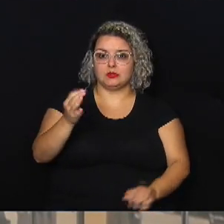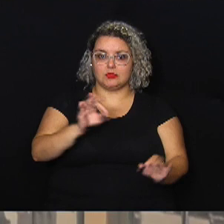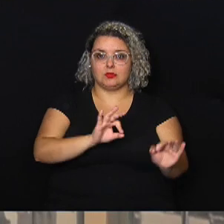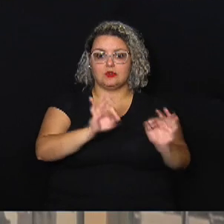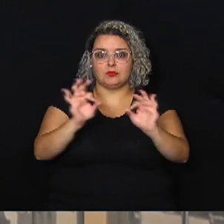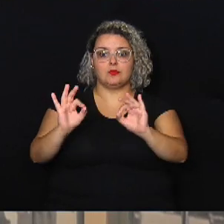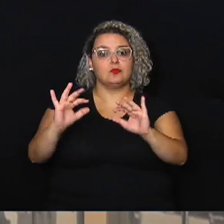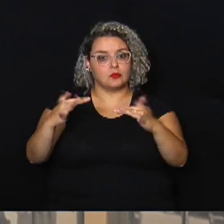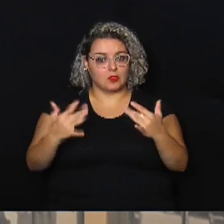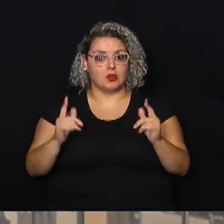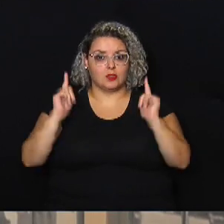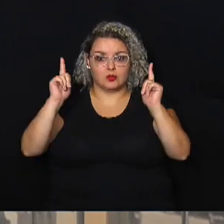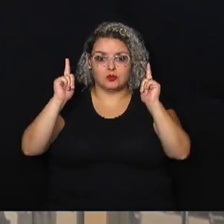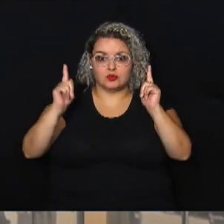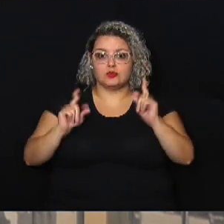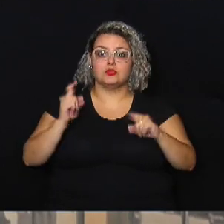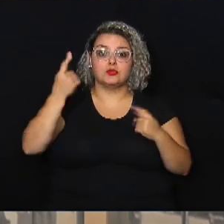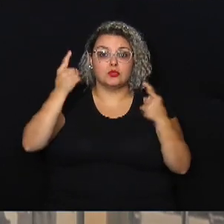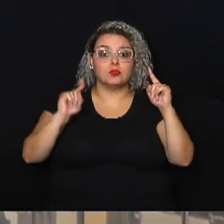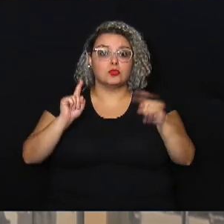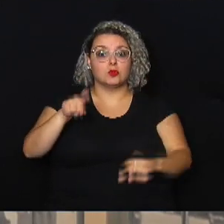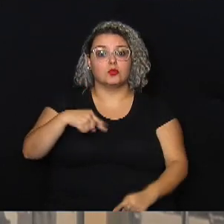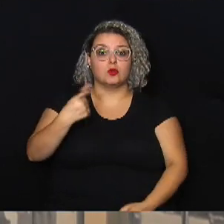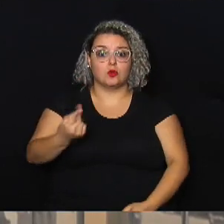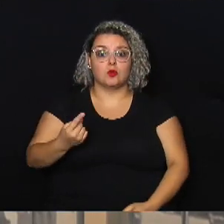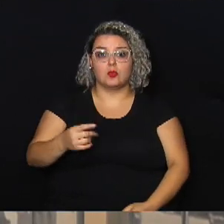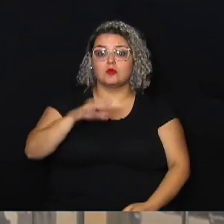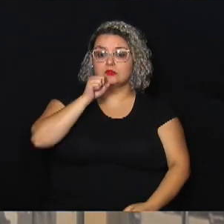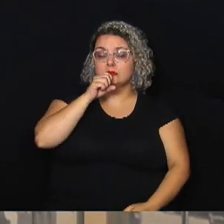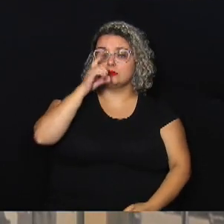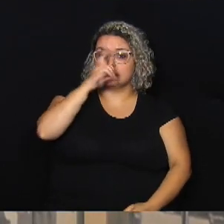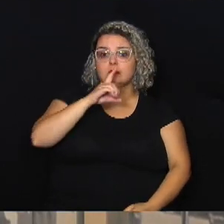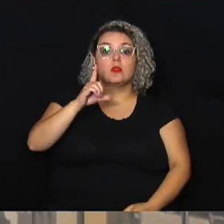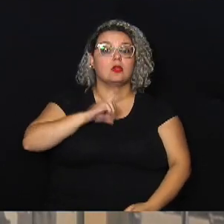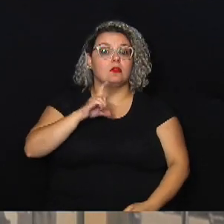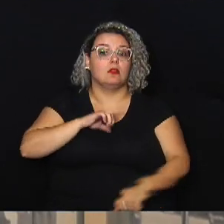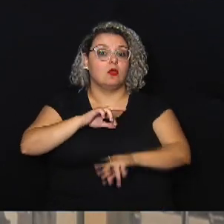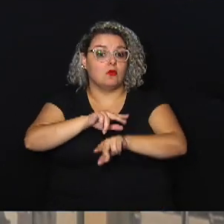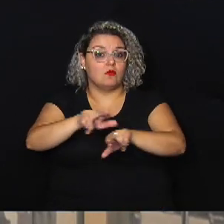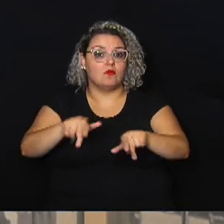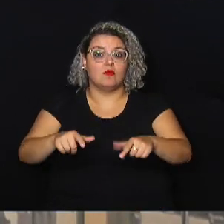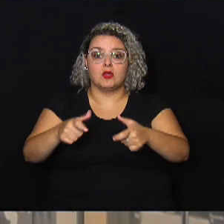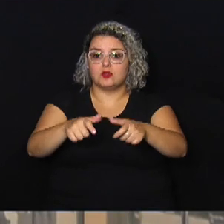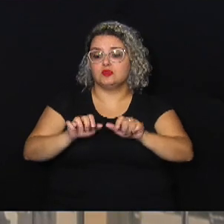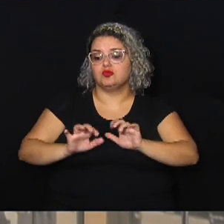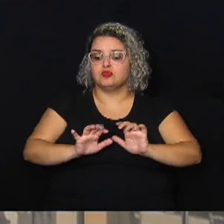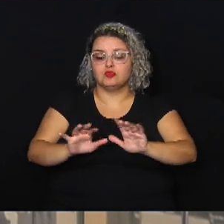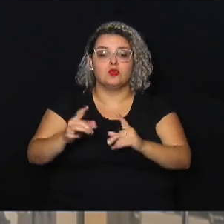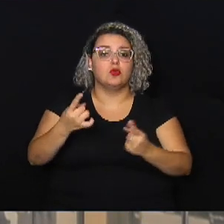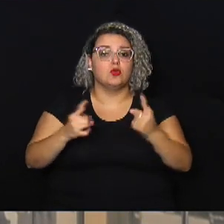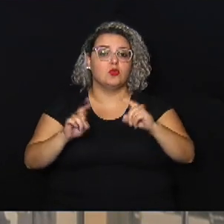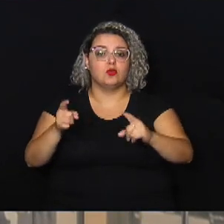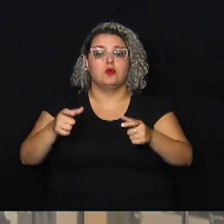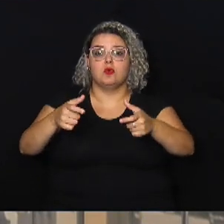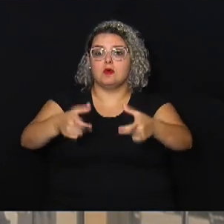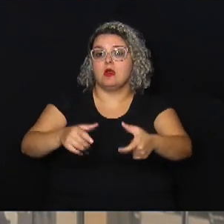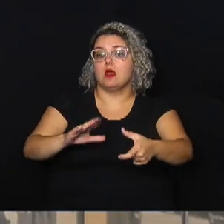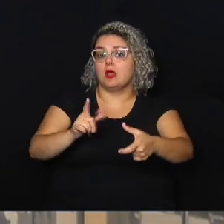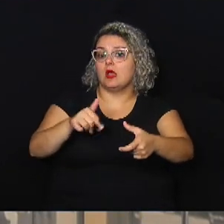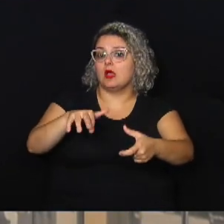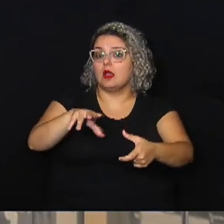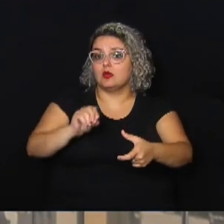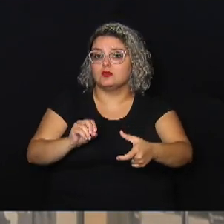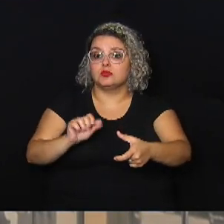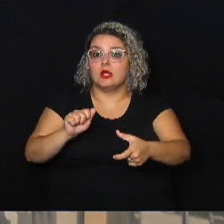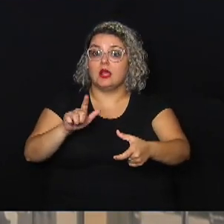o carnaval no próximo fim de semana. A gente sabe que tem muitos blocos com carros alegóricos que são